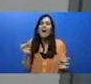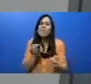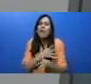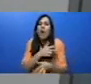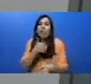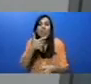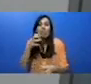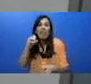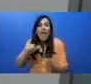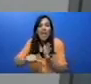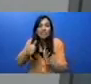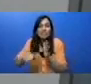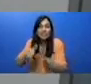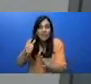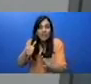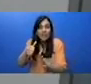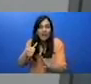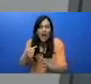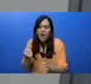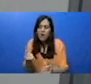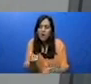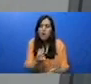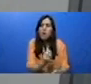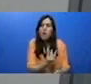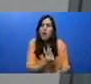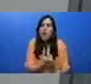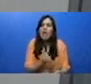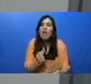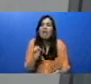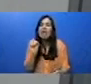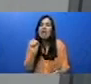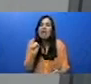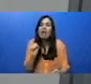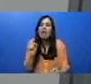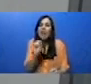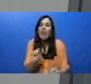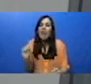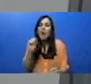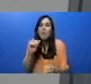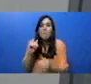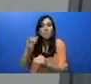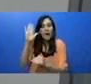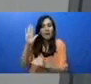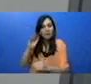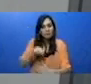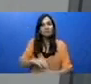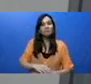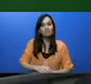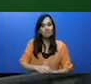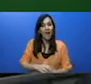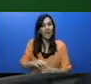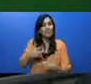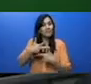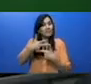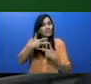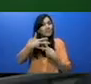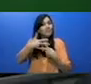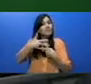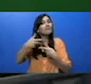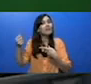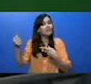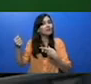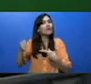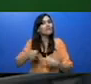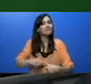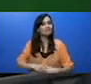jogo, nós vamos contar quem circulou mais números. E esse é o vencedor. Então, agora, nós vamos